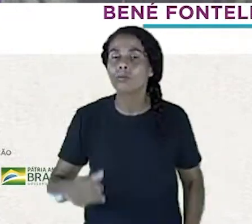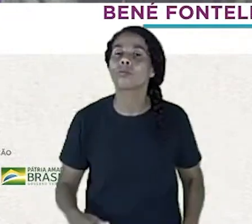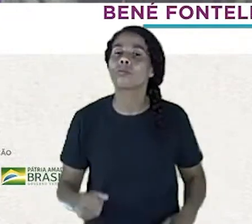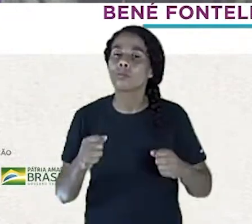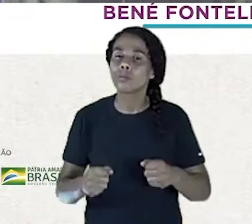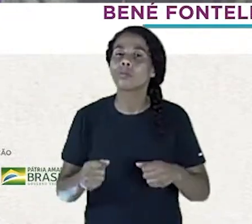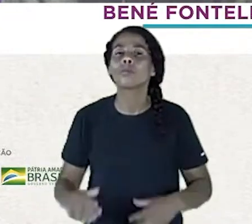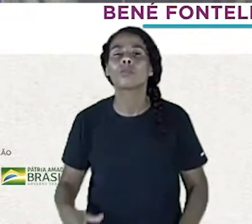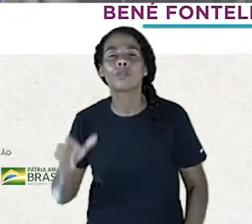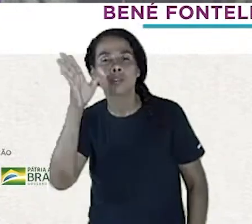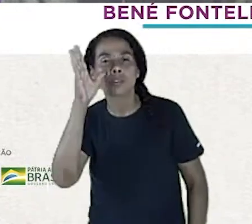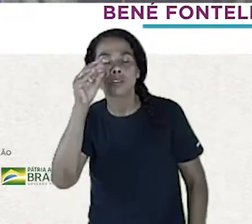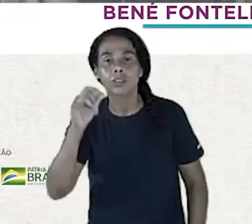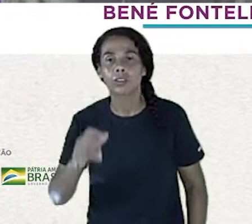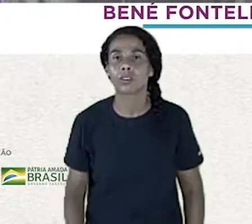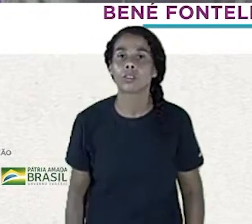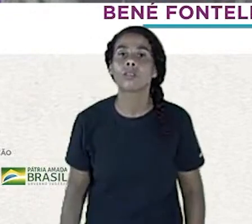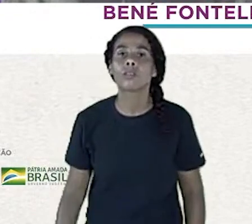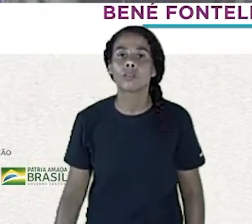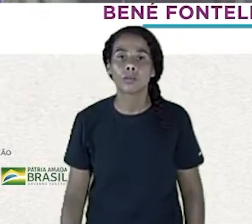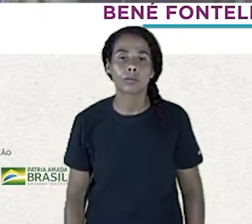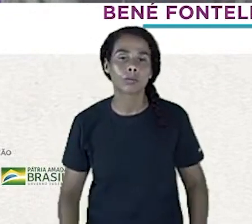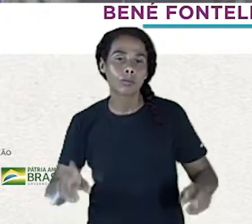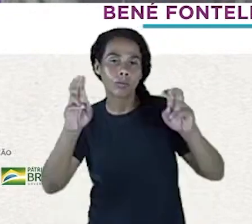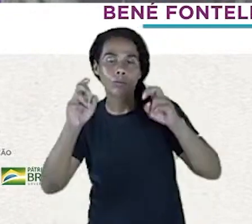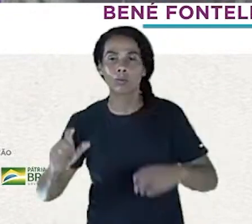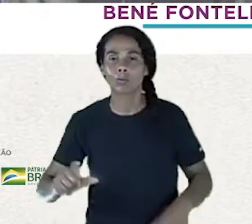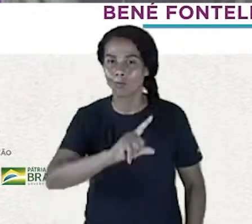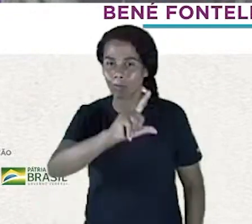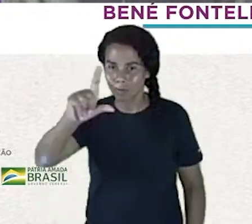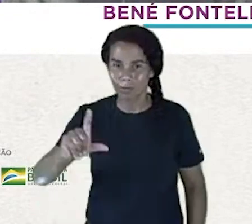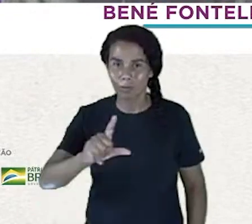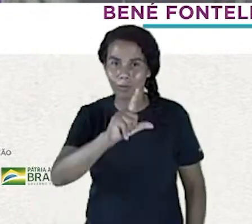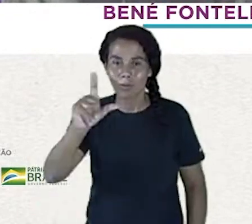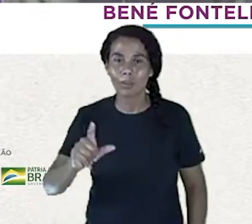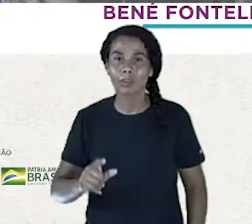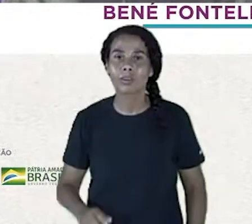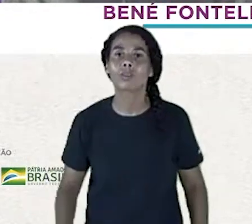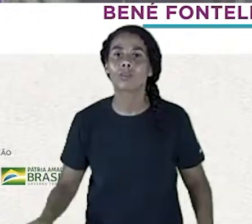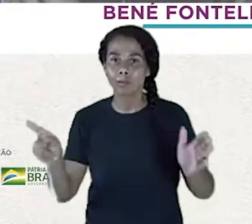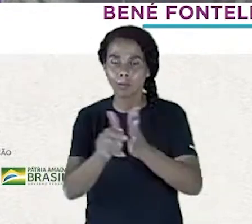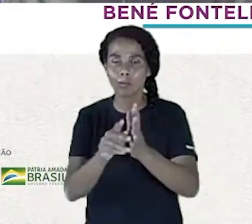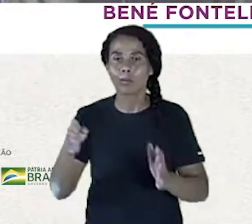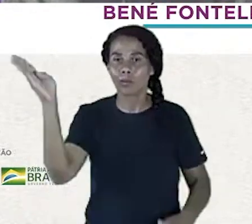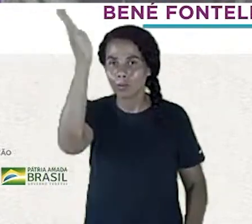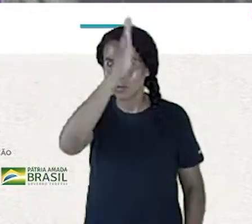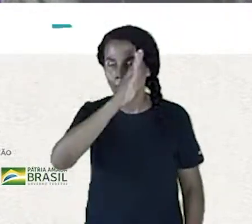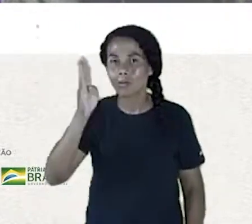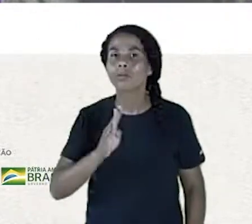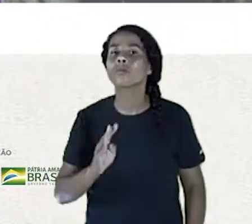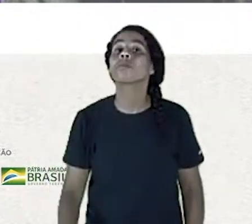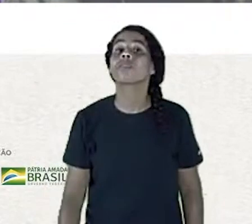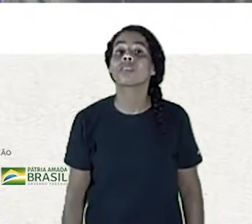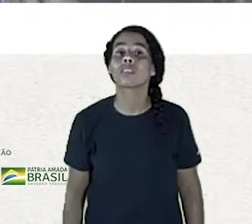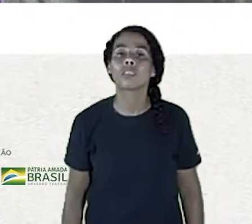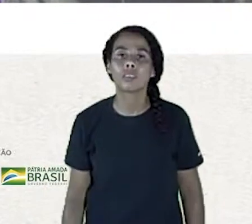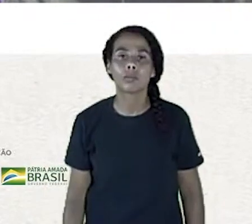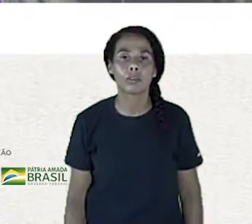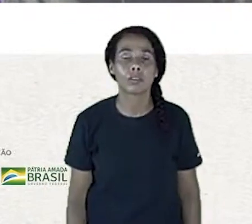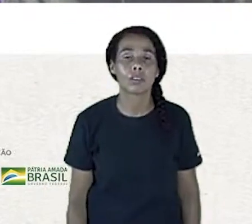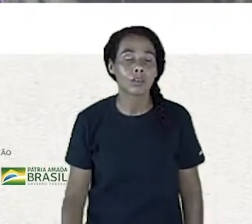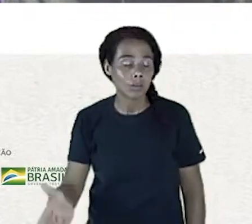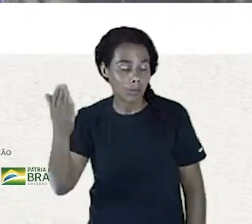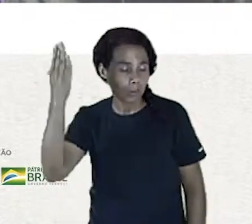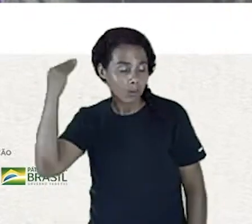e da literatura brasileira. Desde já, então, agradeço que isso tudo começou lá atrás, viu, Gil, na sua